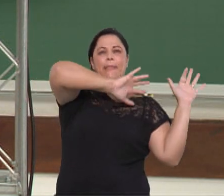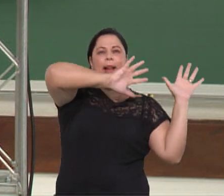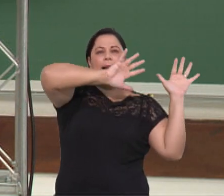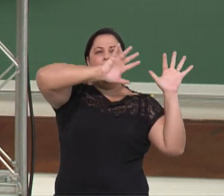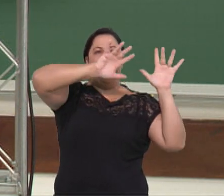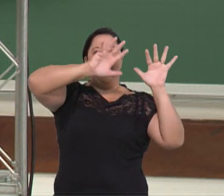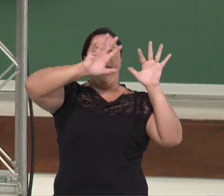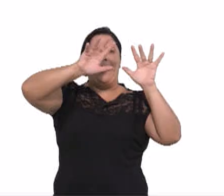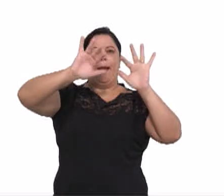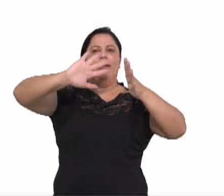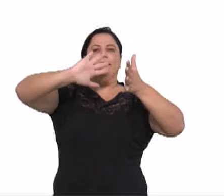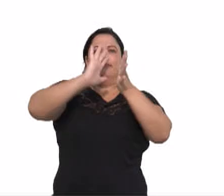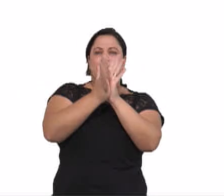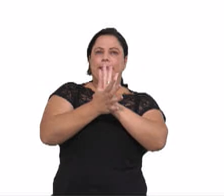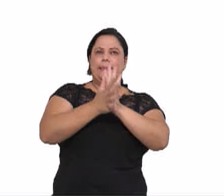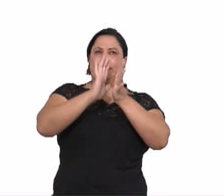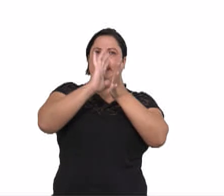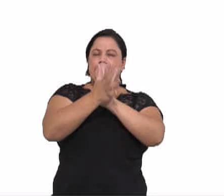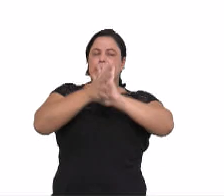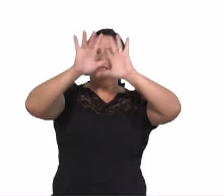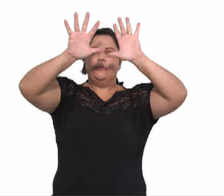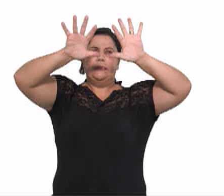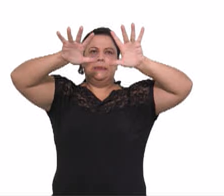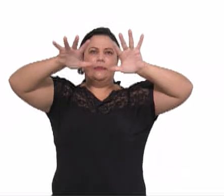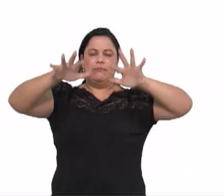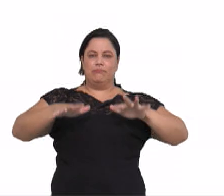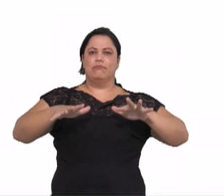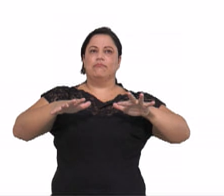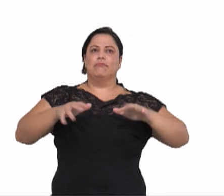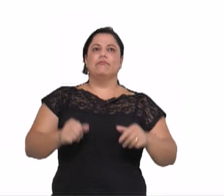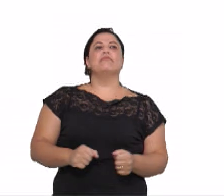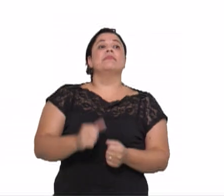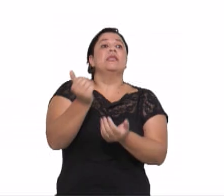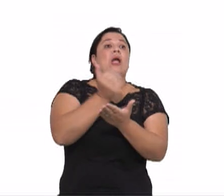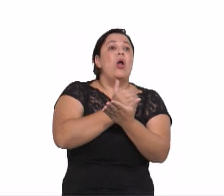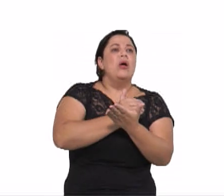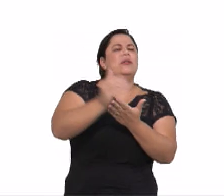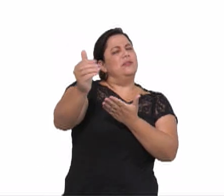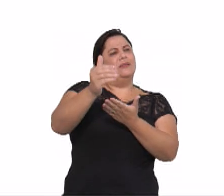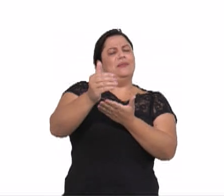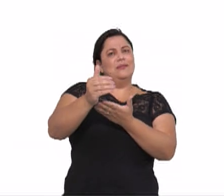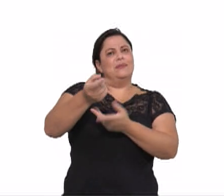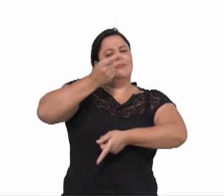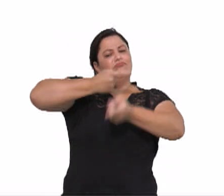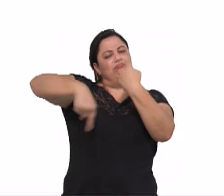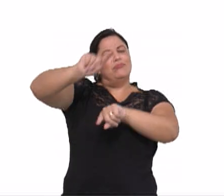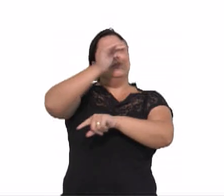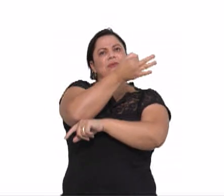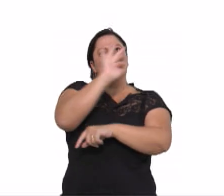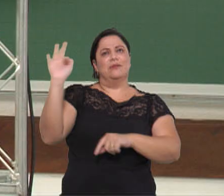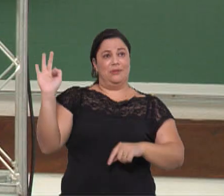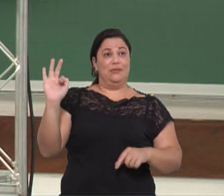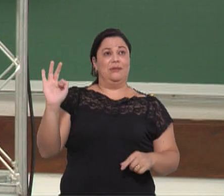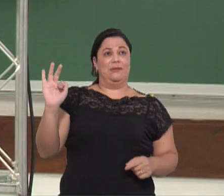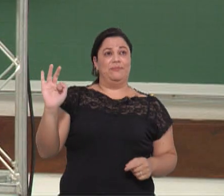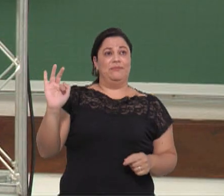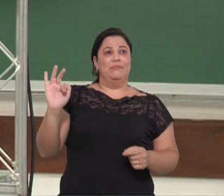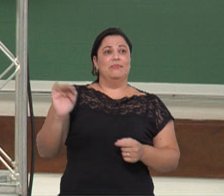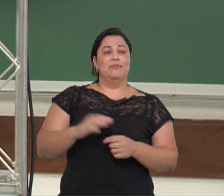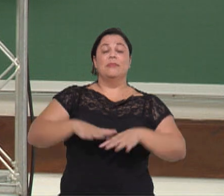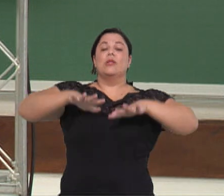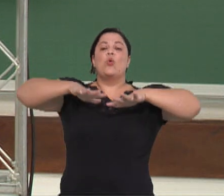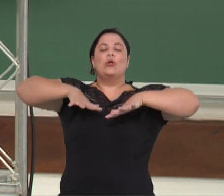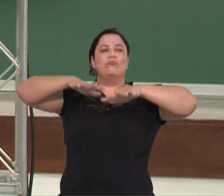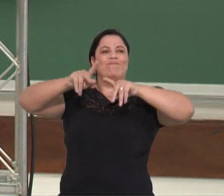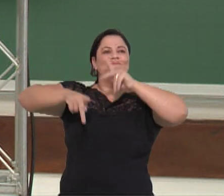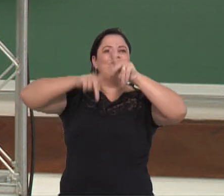em Assembleia Nacional Constituinte, inicia o processo de radicalização da Revolução Francesa, que é exatamente o que a gente comentou na aula passada, que é quando o